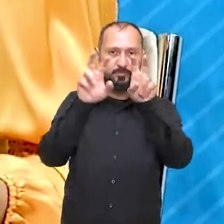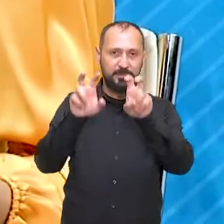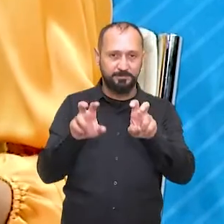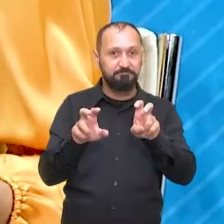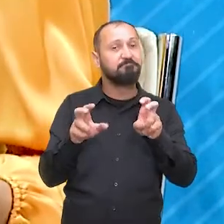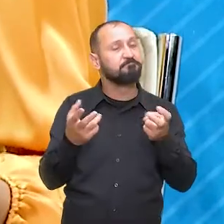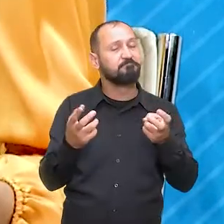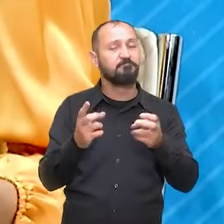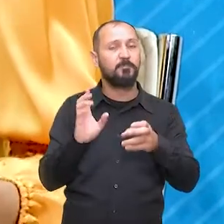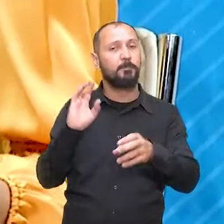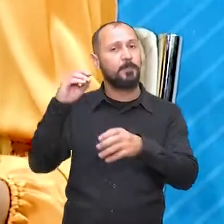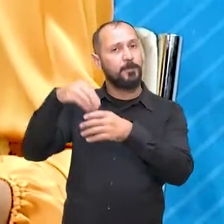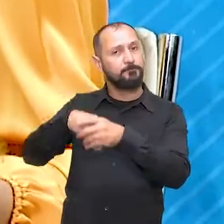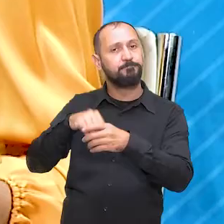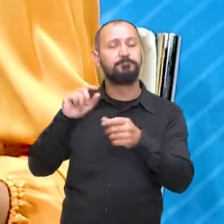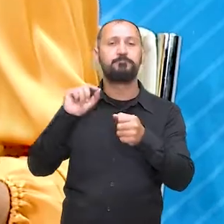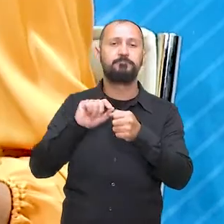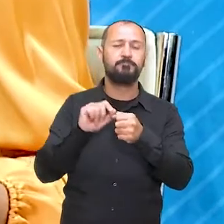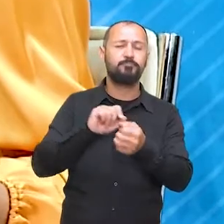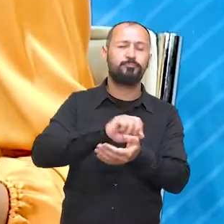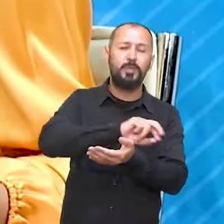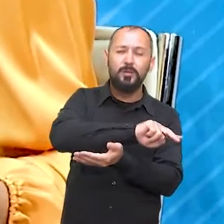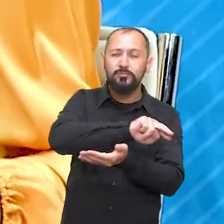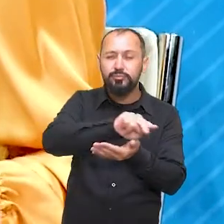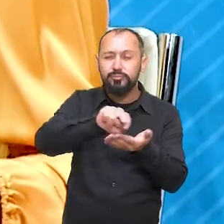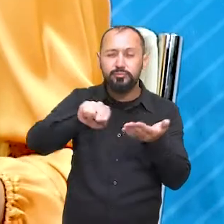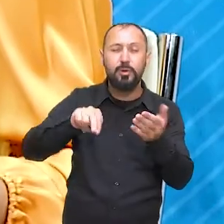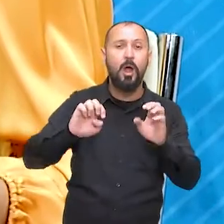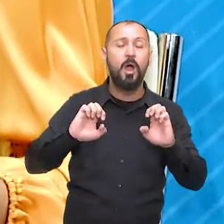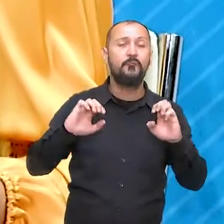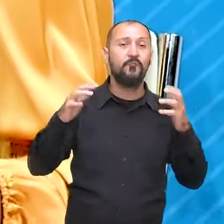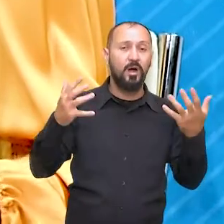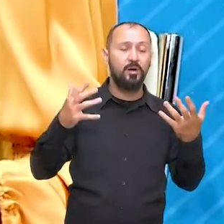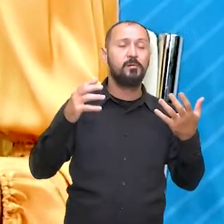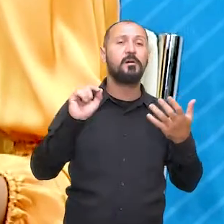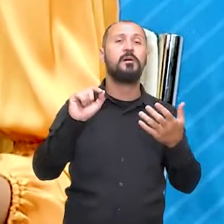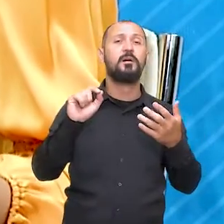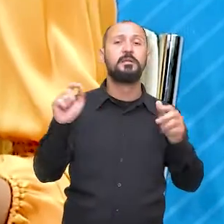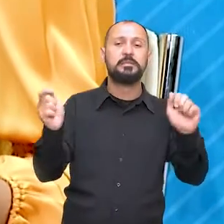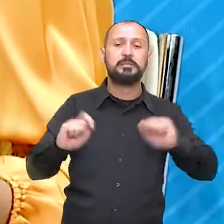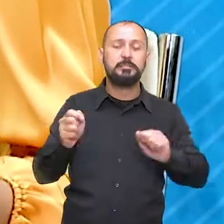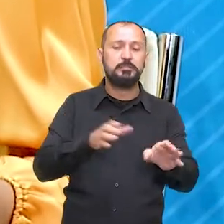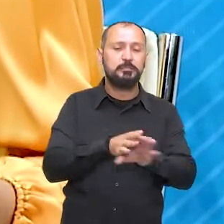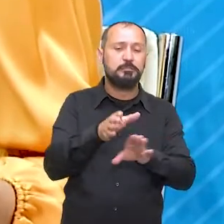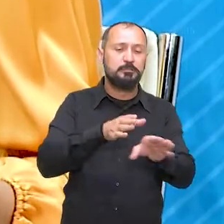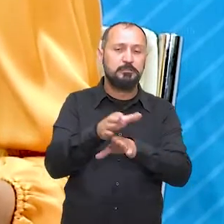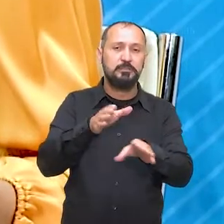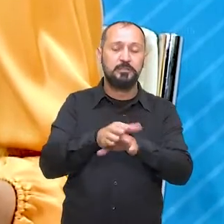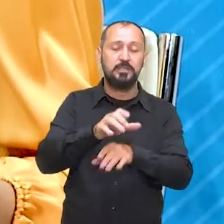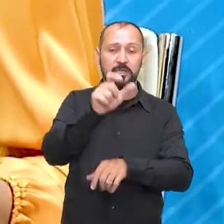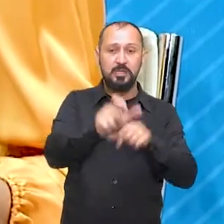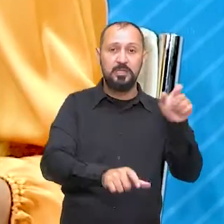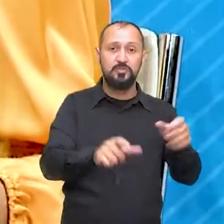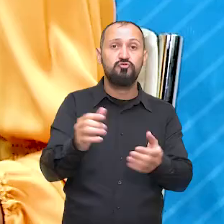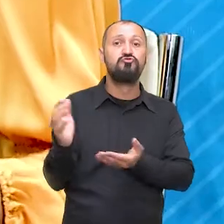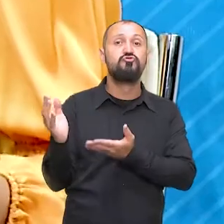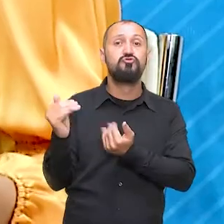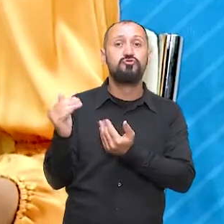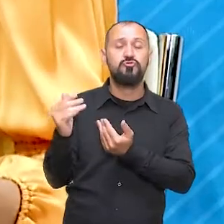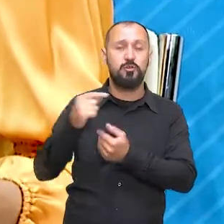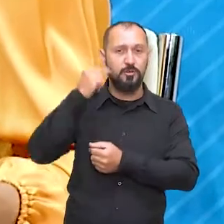essa estrutura, primeiro, pelas comissões, né, que estão lá, que realizam diversos eventos,